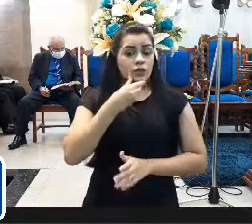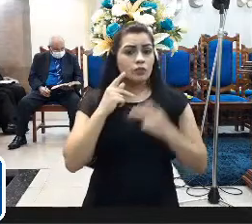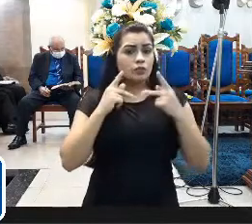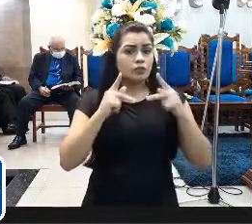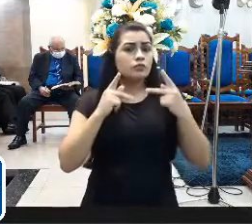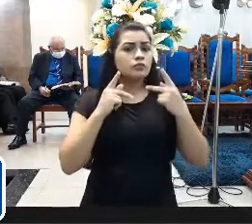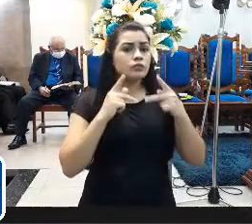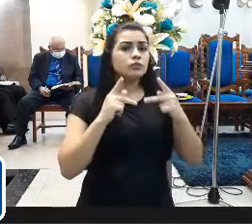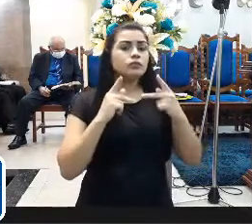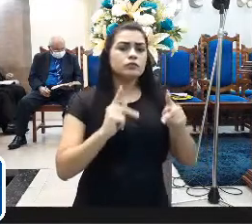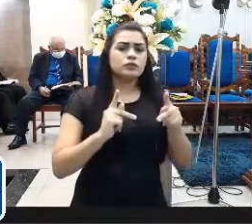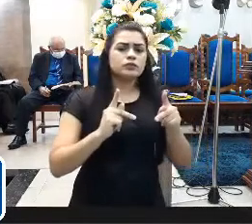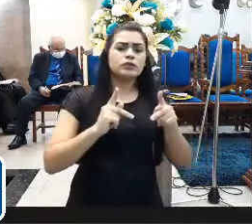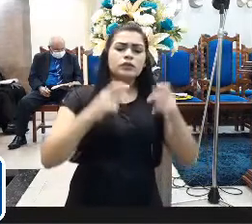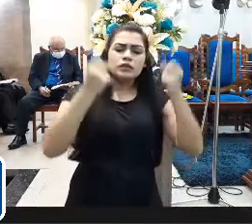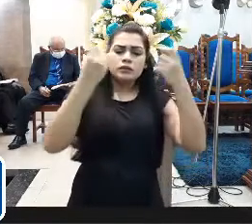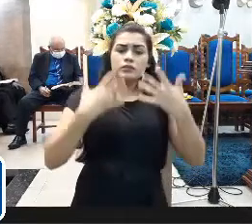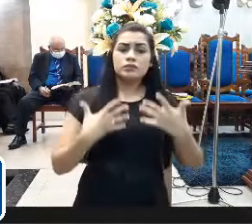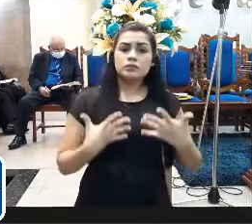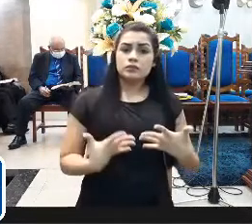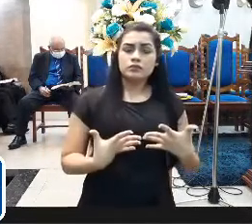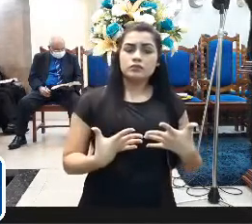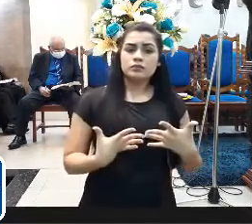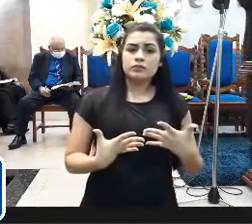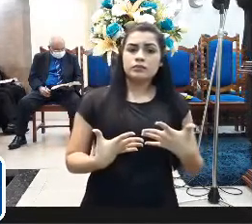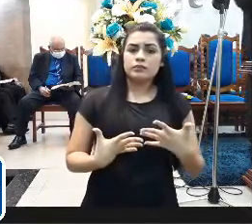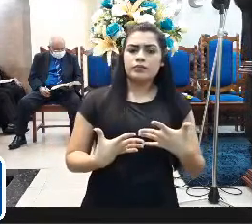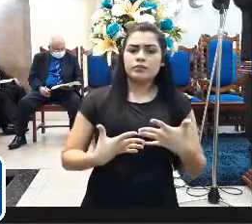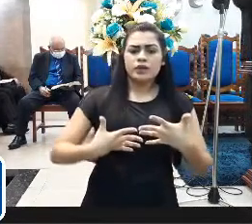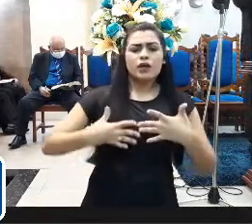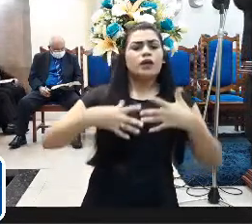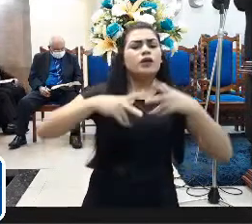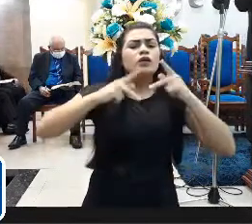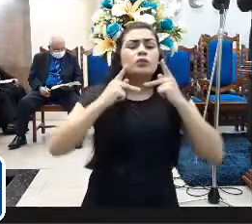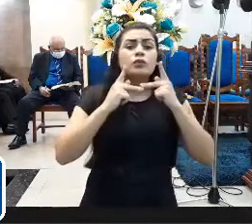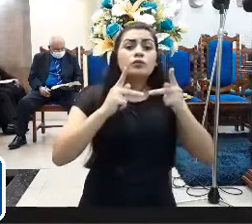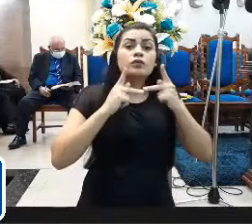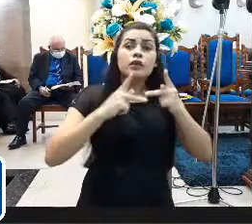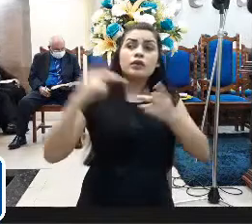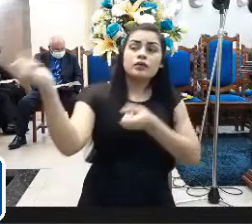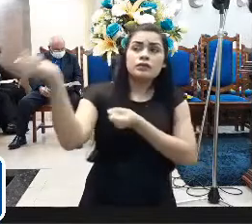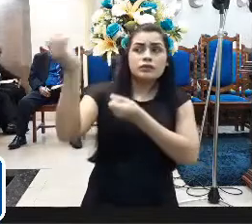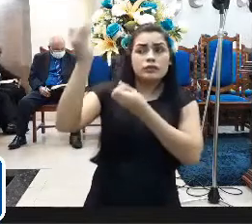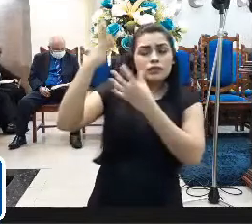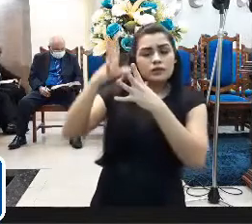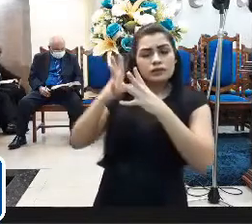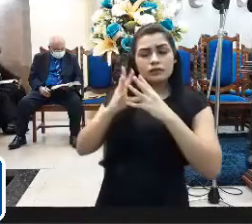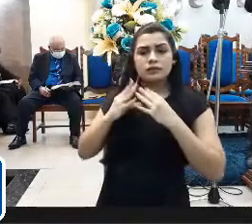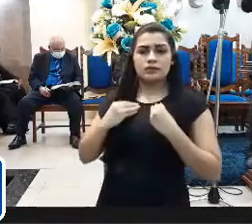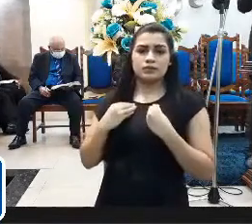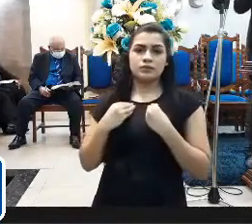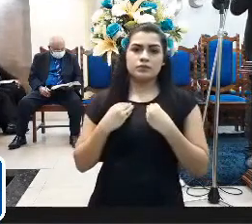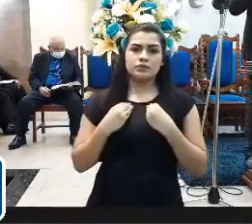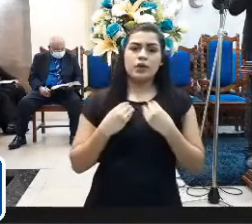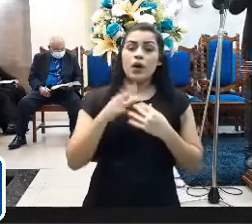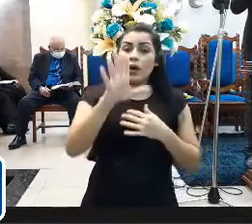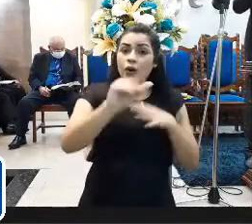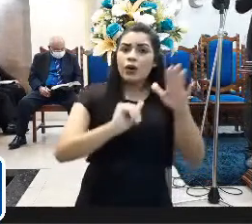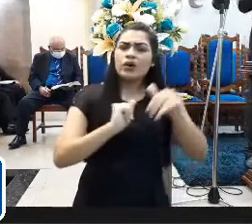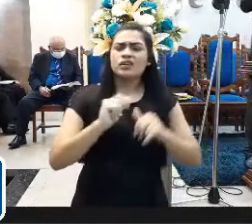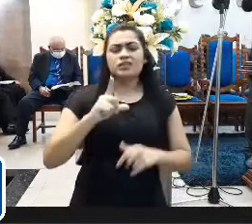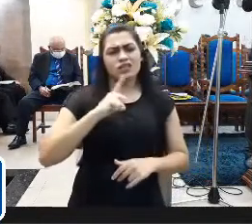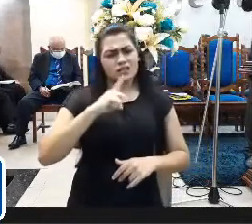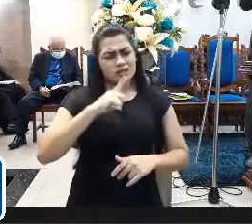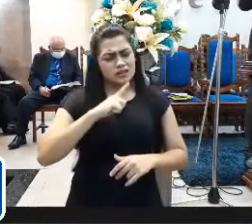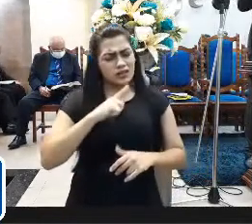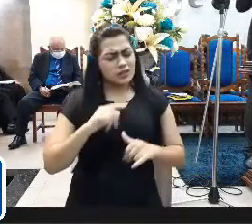trataram diligentemente os profetas que profetizaram da graça que vos foi dado. O que é que Pedro está dizendo? Olha, tem sofrimento?